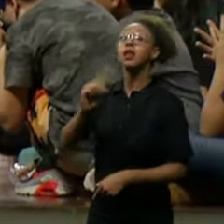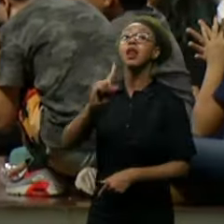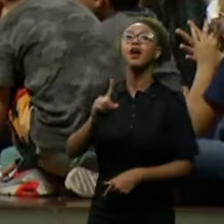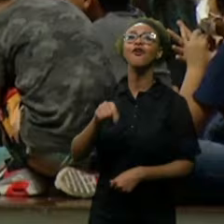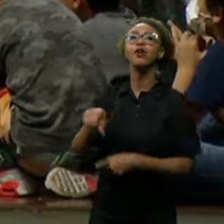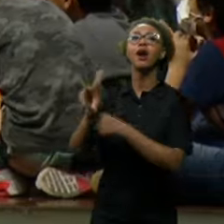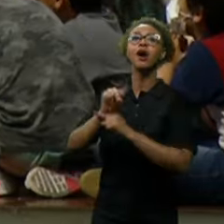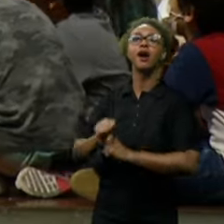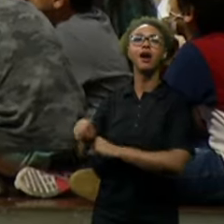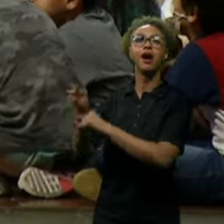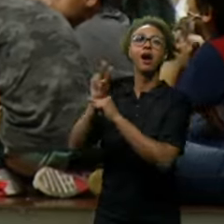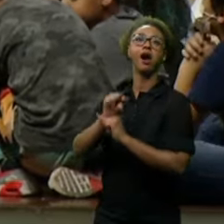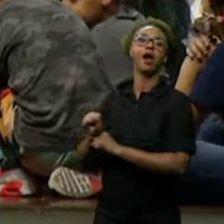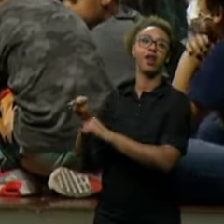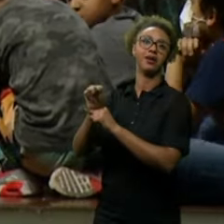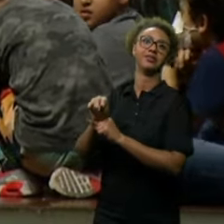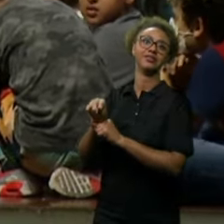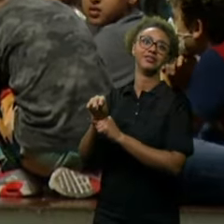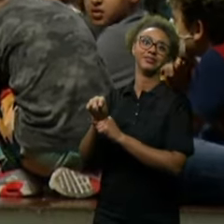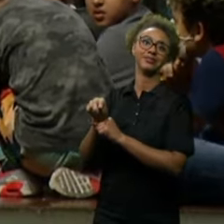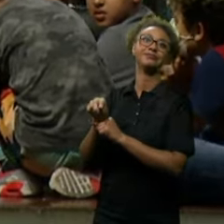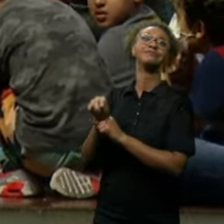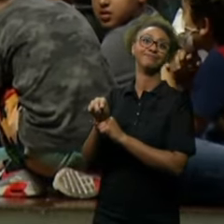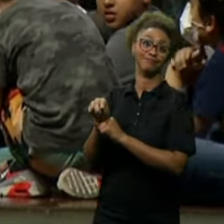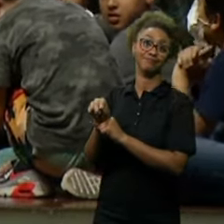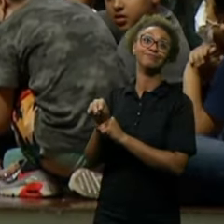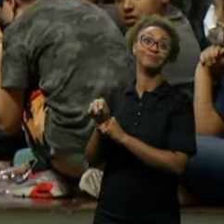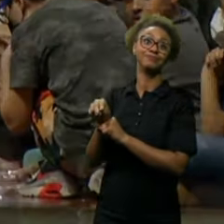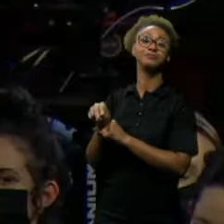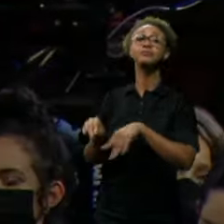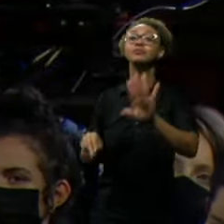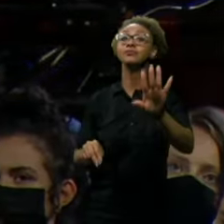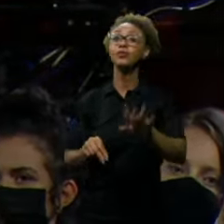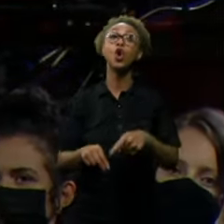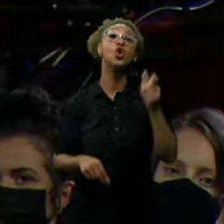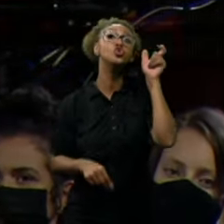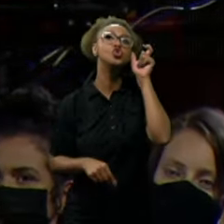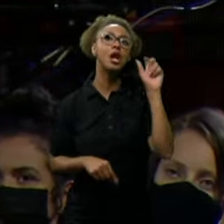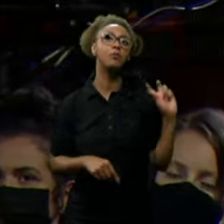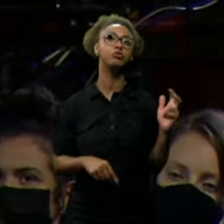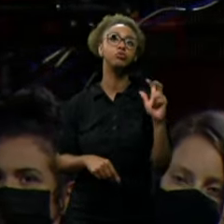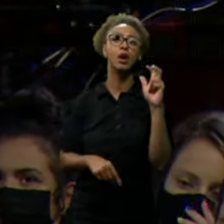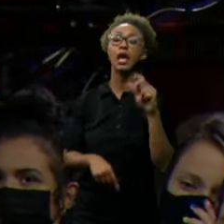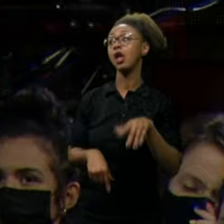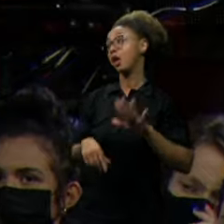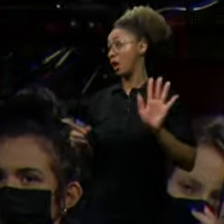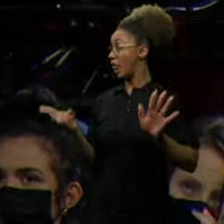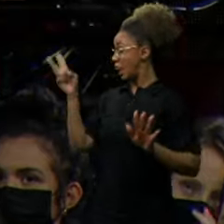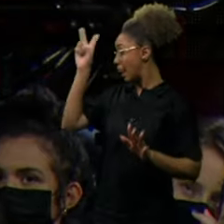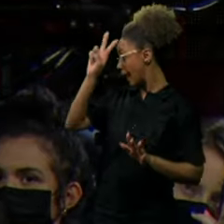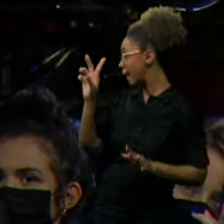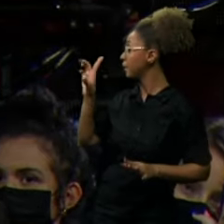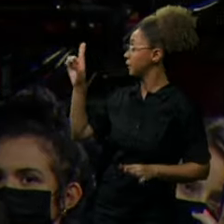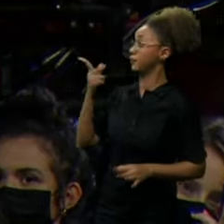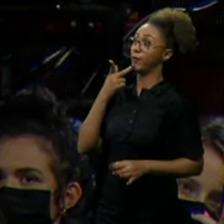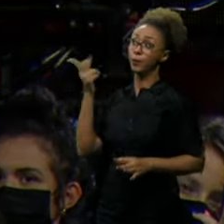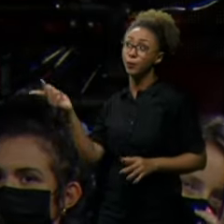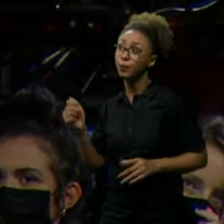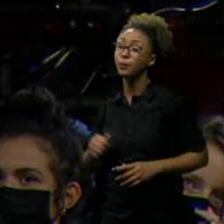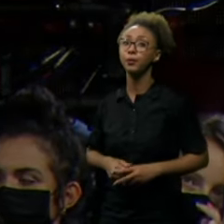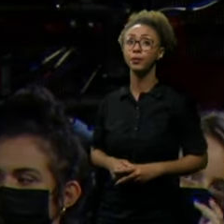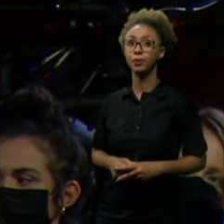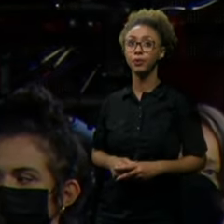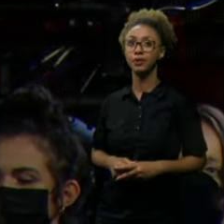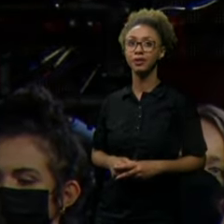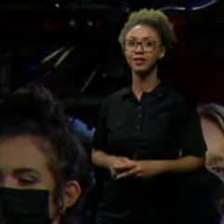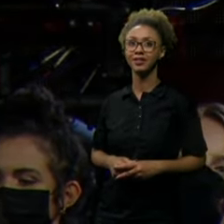não e aqui ó como é que ele começa não foi assim que Deus disse